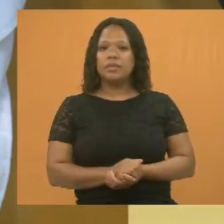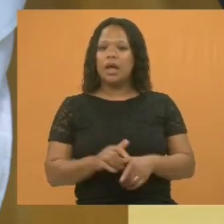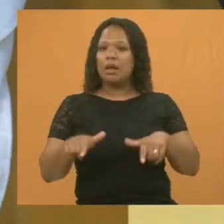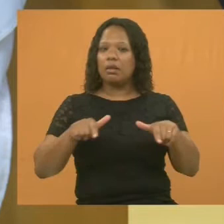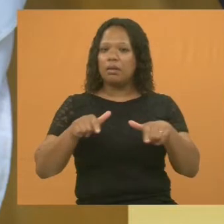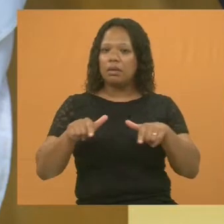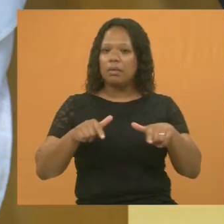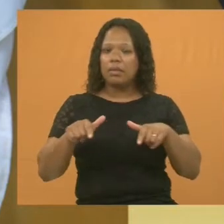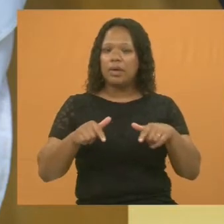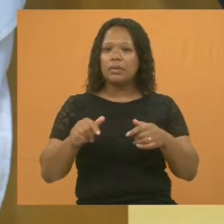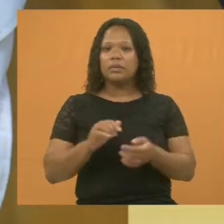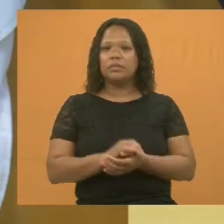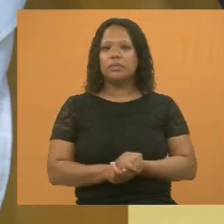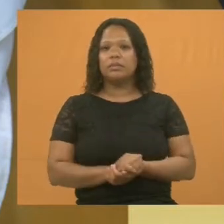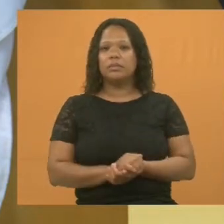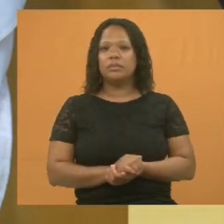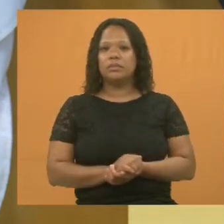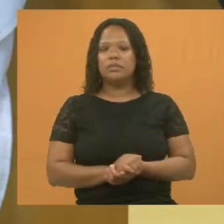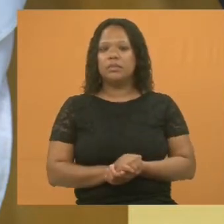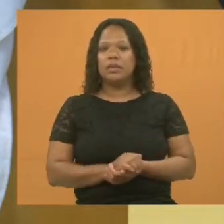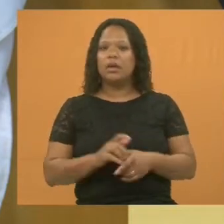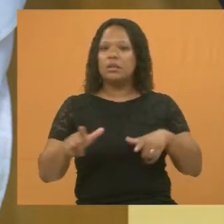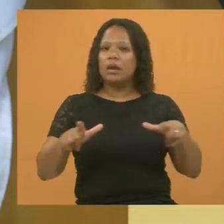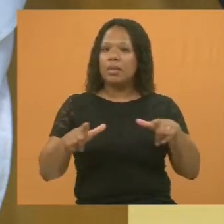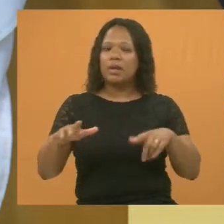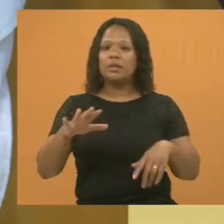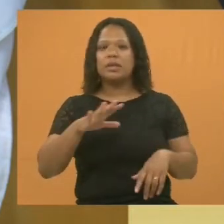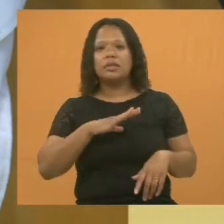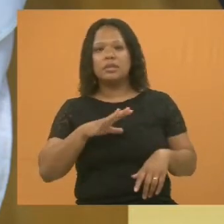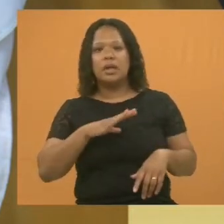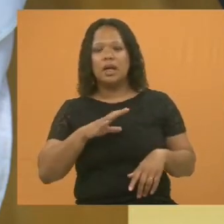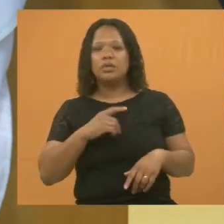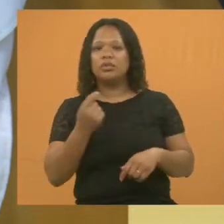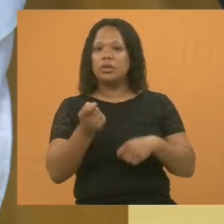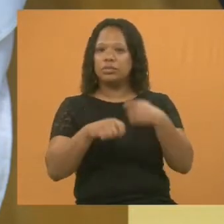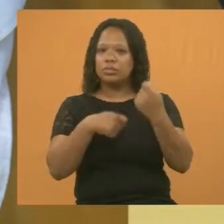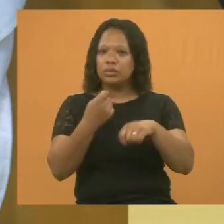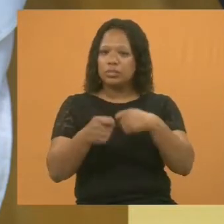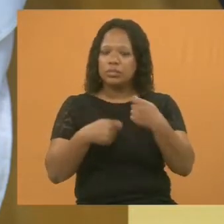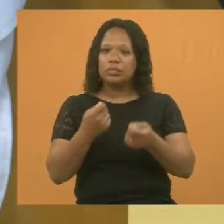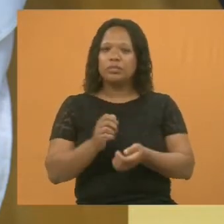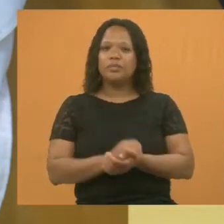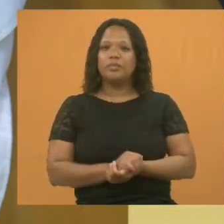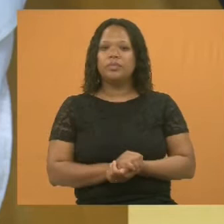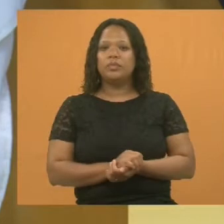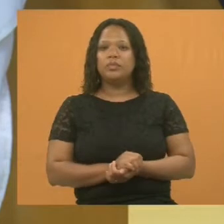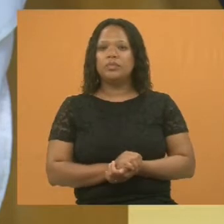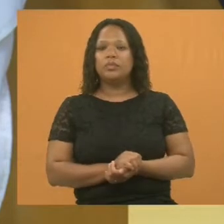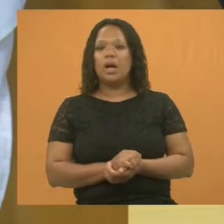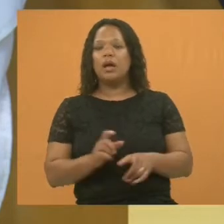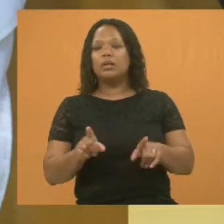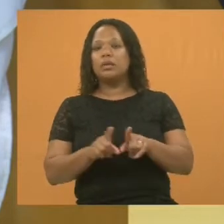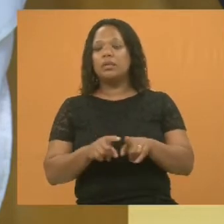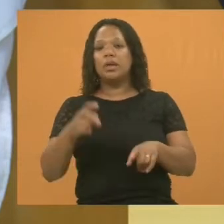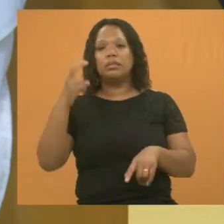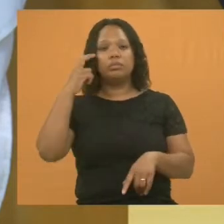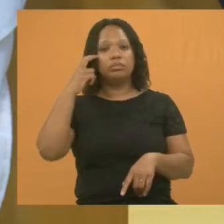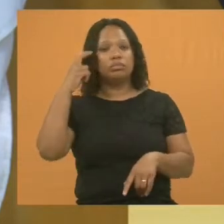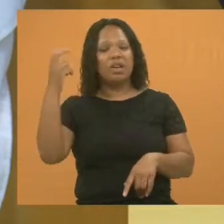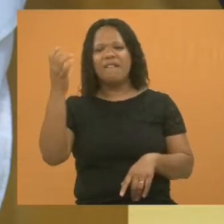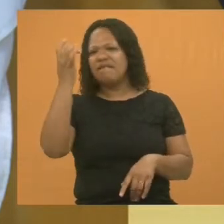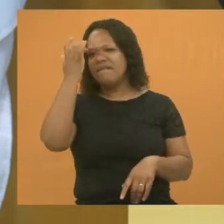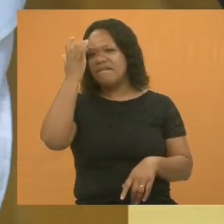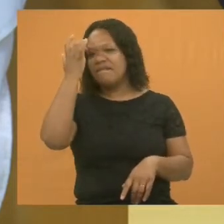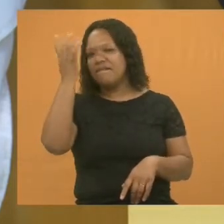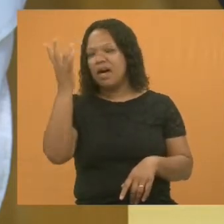Trabalho é o sistema exatamente de trabalho da cidade, com a economia colaborativa. No aspecto intelectual, é mais fácil